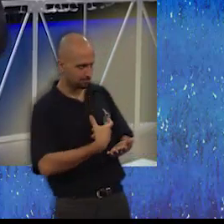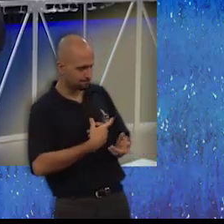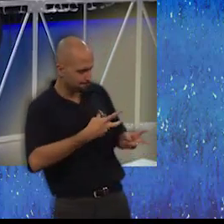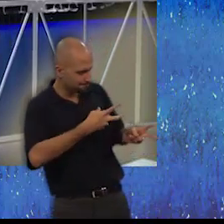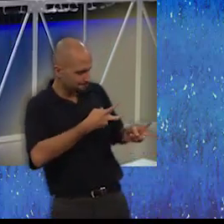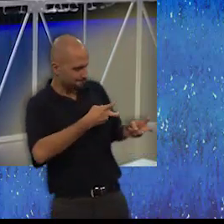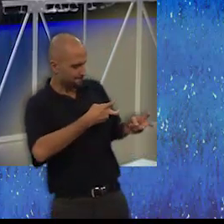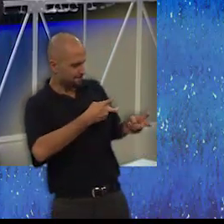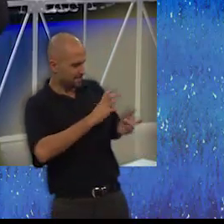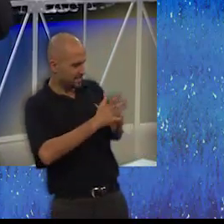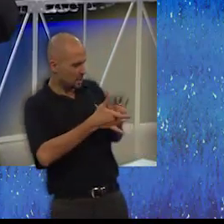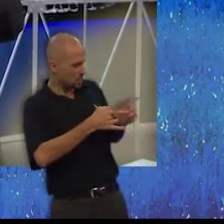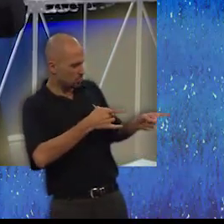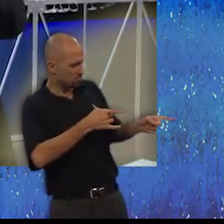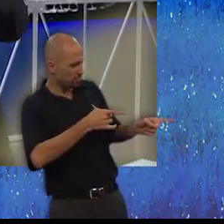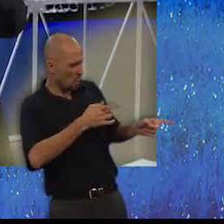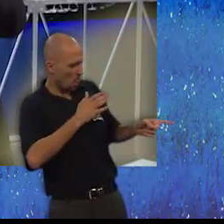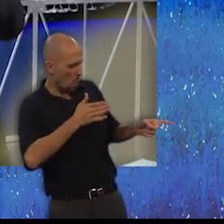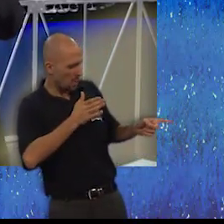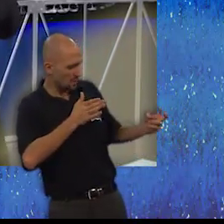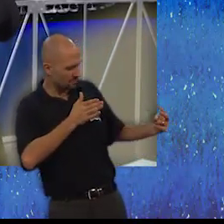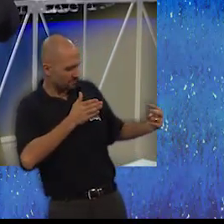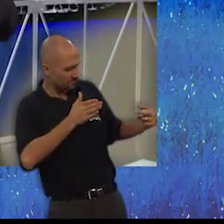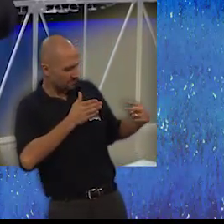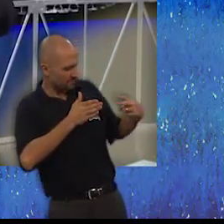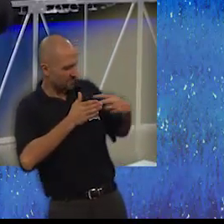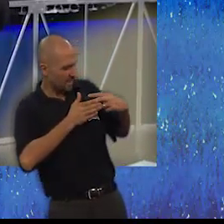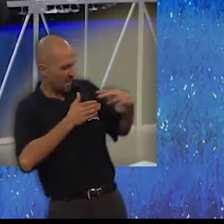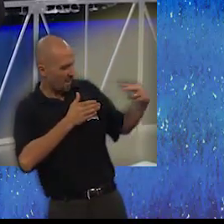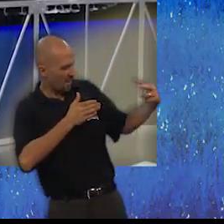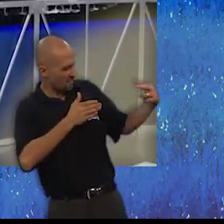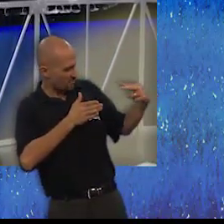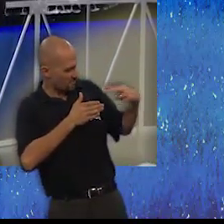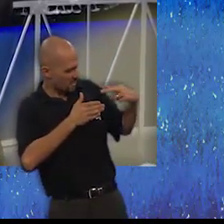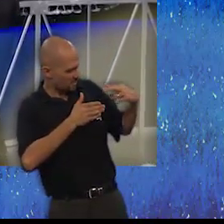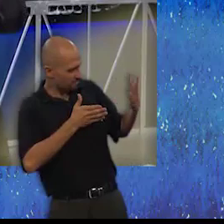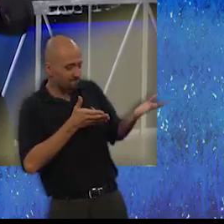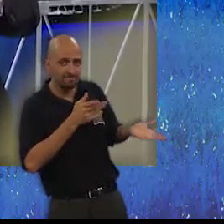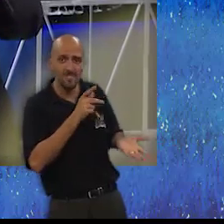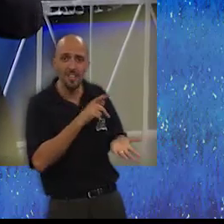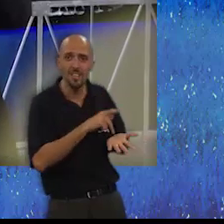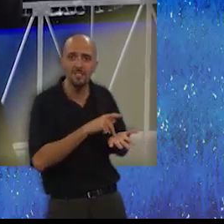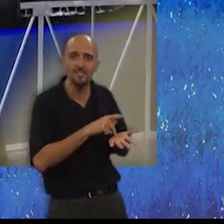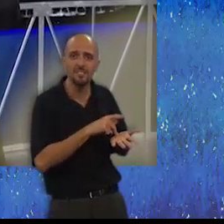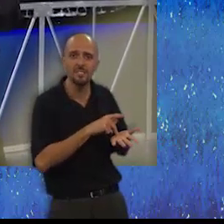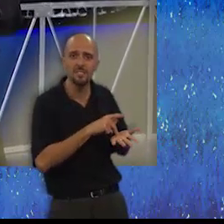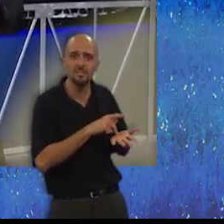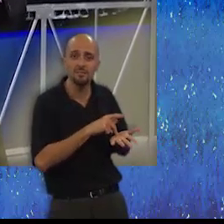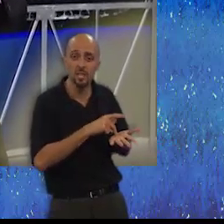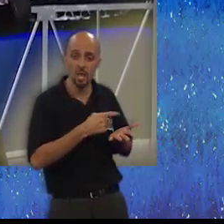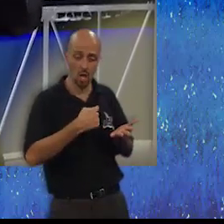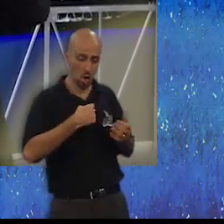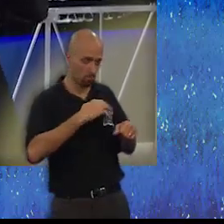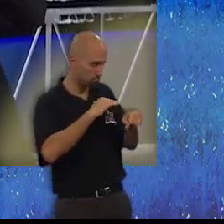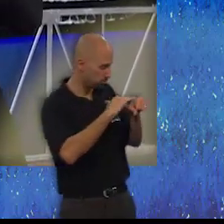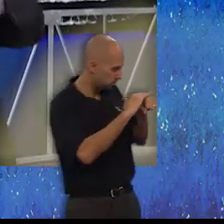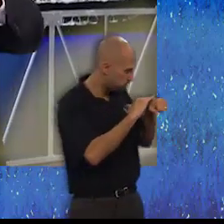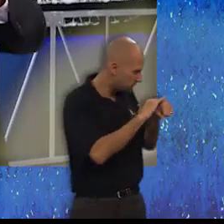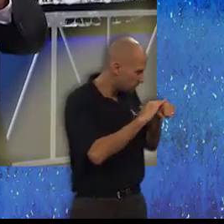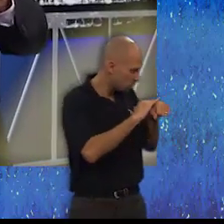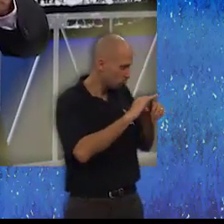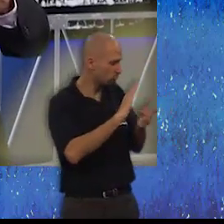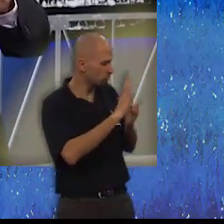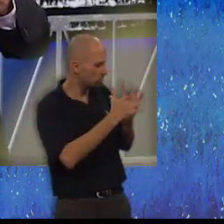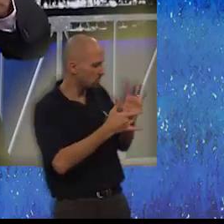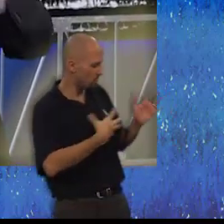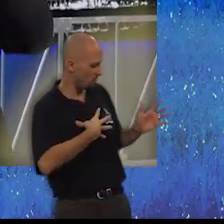mesmo. Ele tem mais certeza de que está falando com o Salvador do mundo, ele está falando com o Messias, ele está falando com o Verbo de Deus, ele está falando